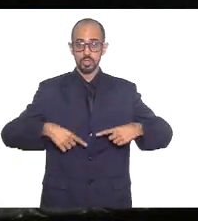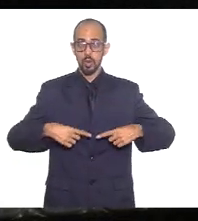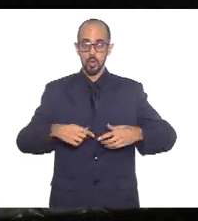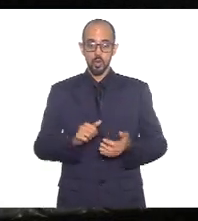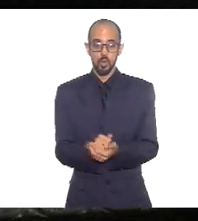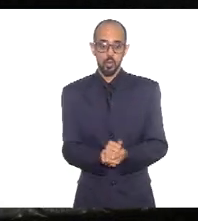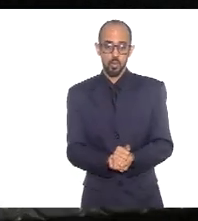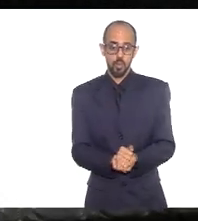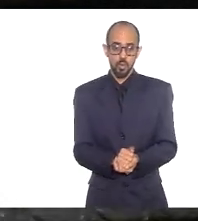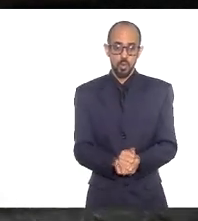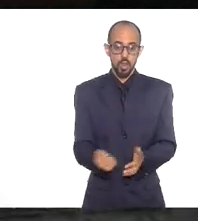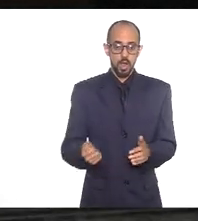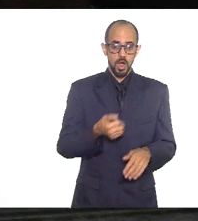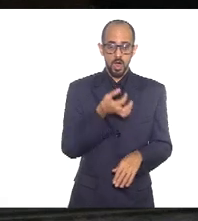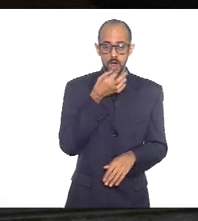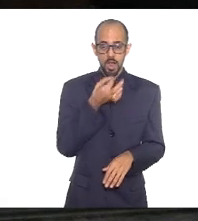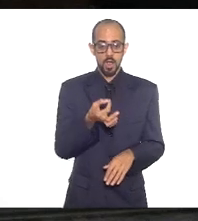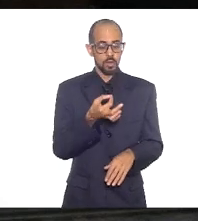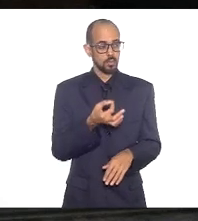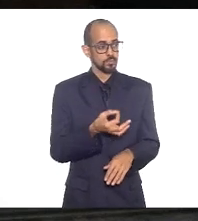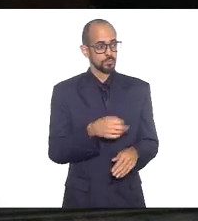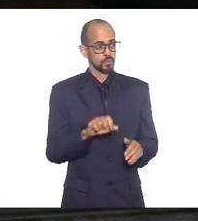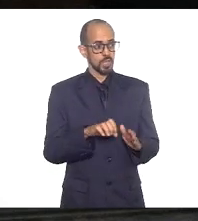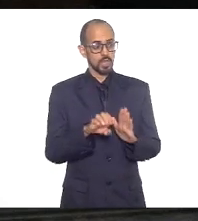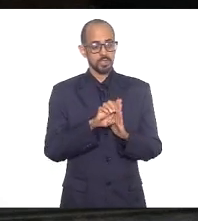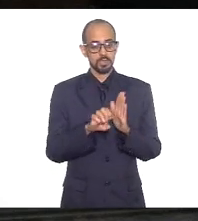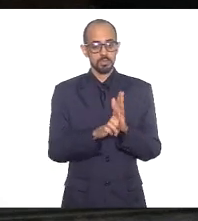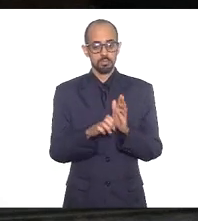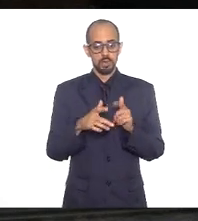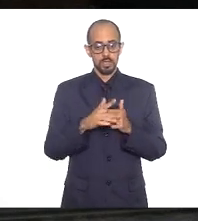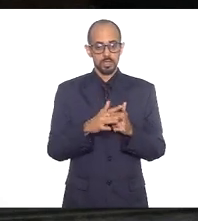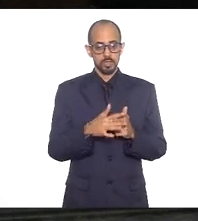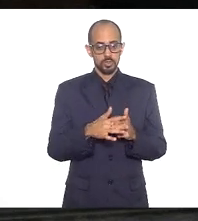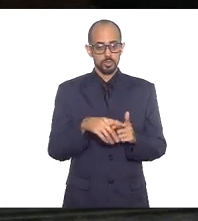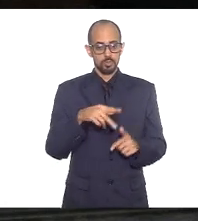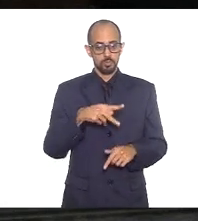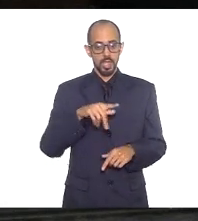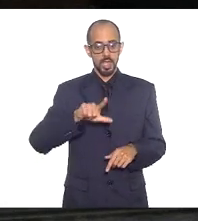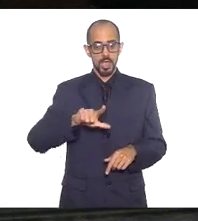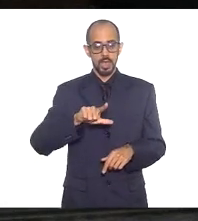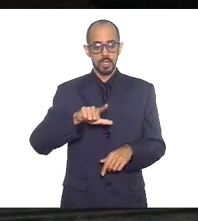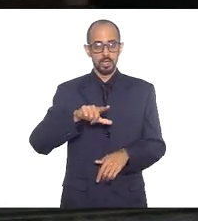o parecer às emendas do PL